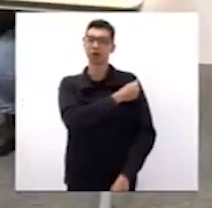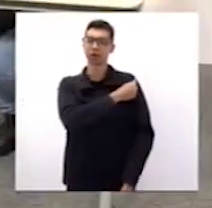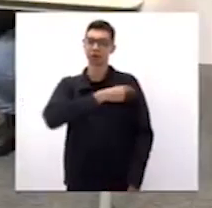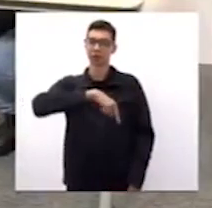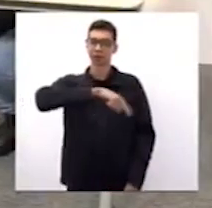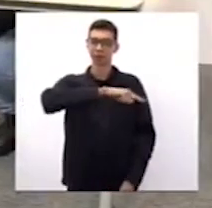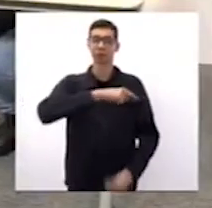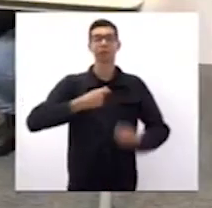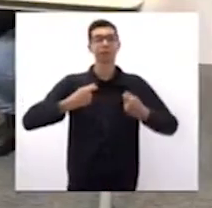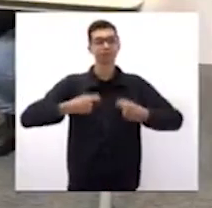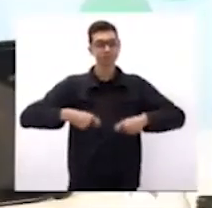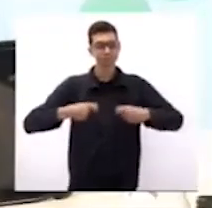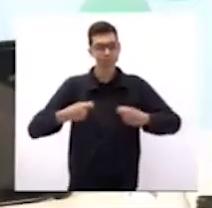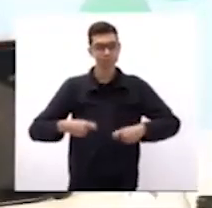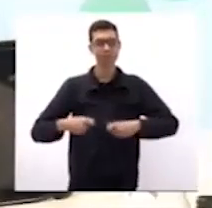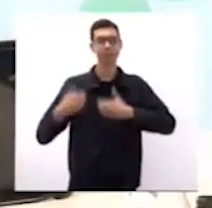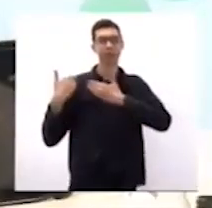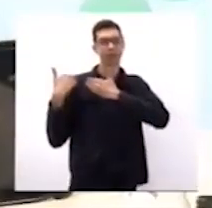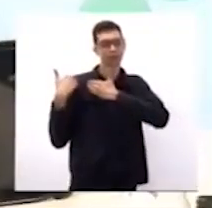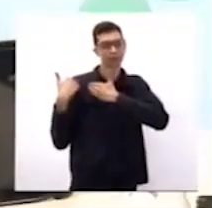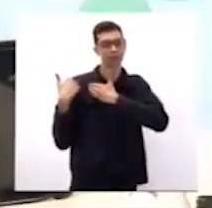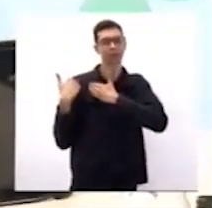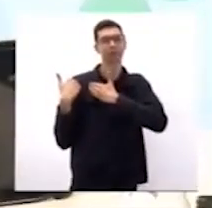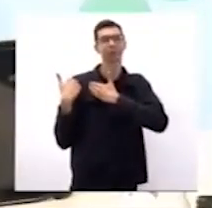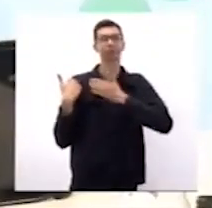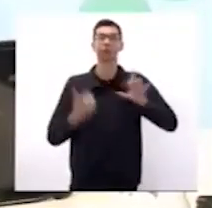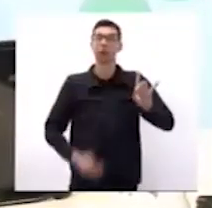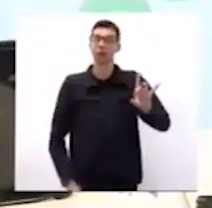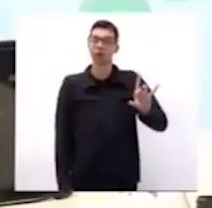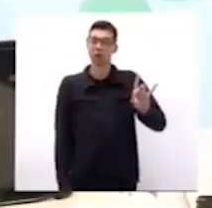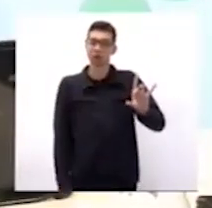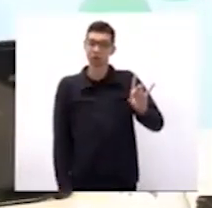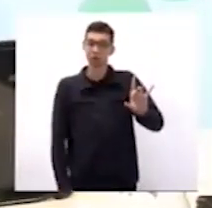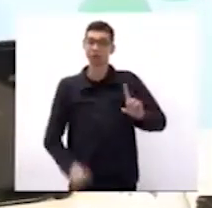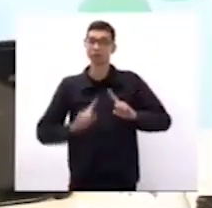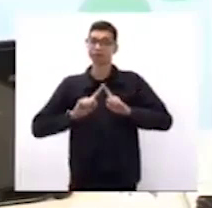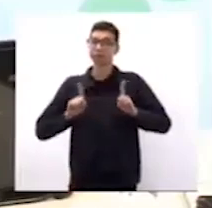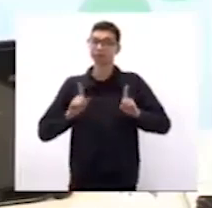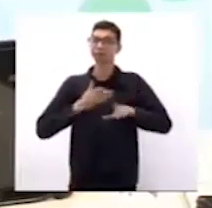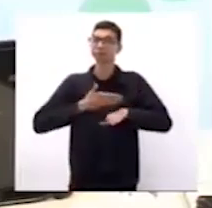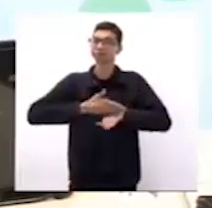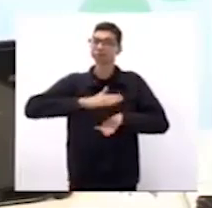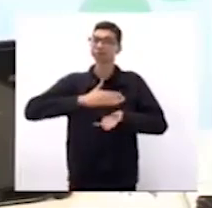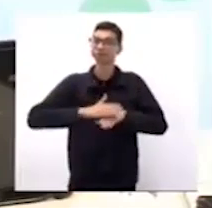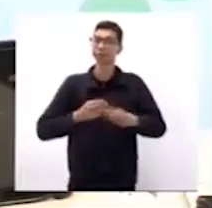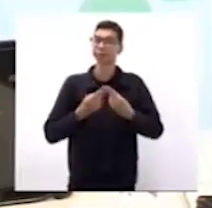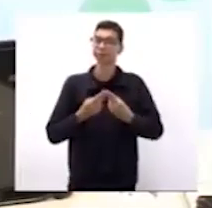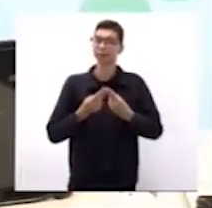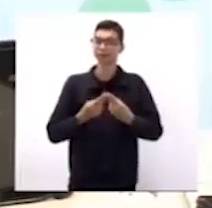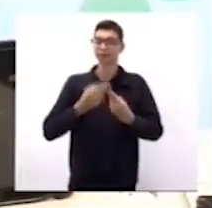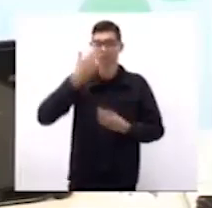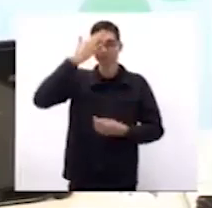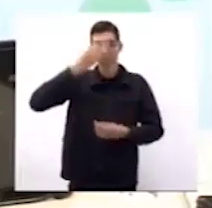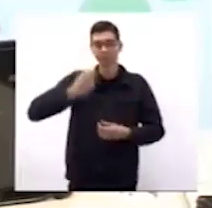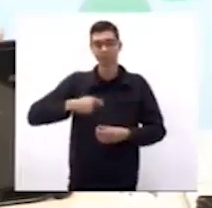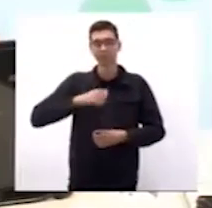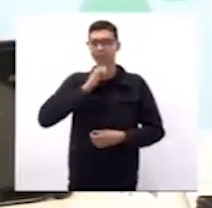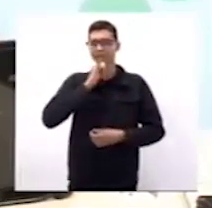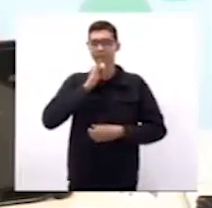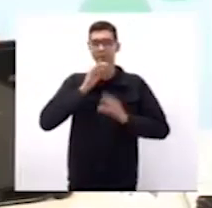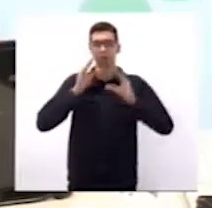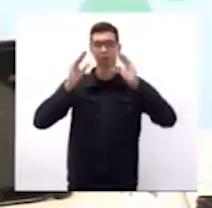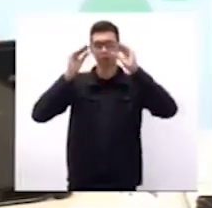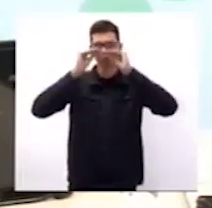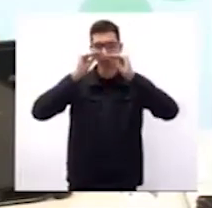essa autonomia, mas é tudo exercício também de paciência. A gente tem que entender que não é do dia para a noite que a gente vai ter esse